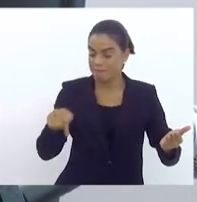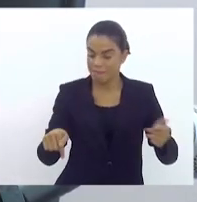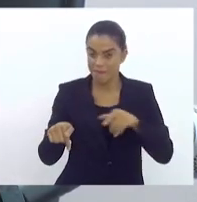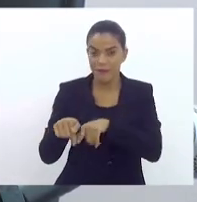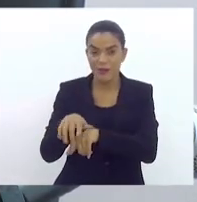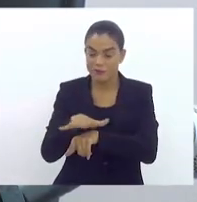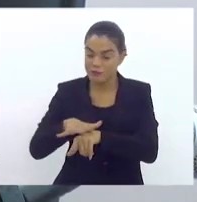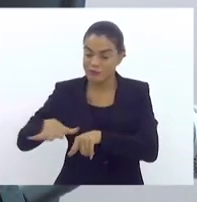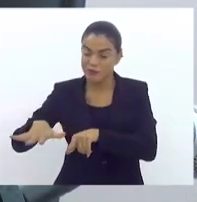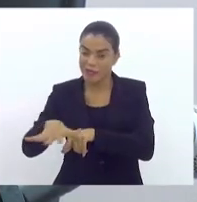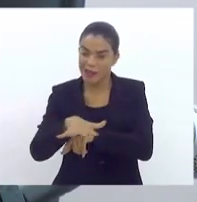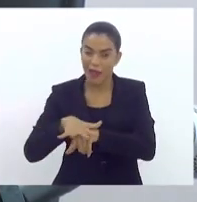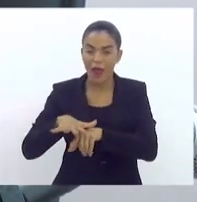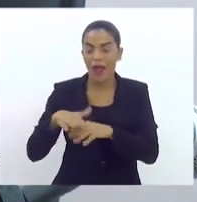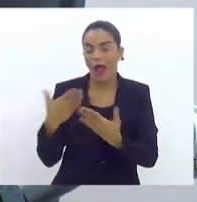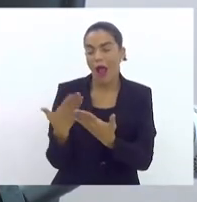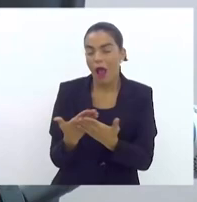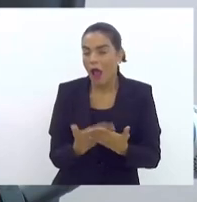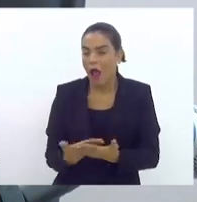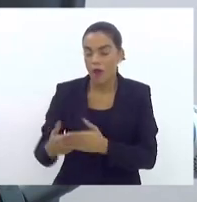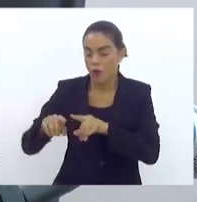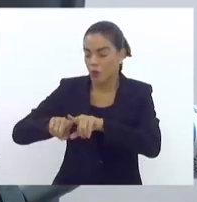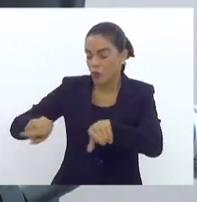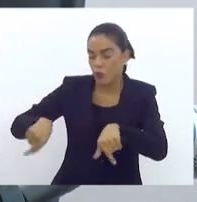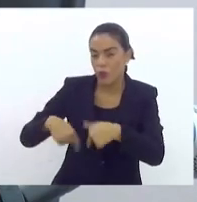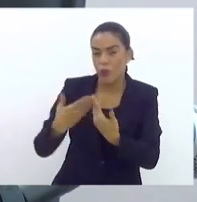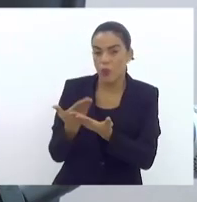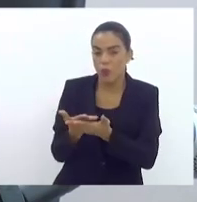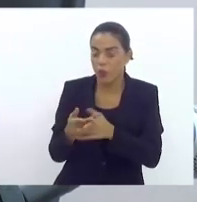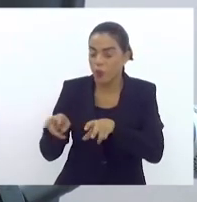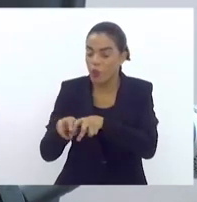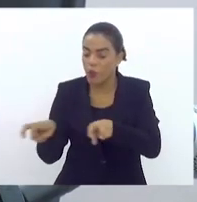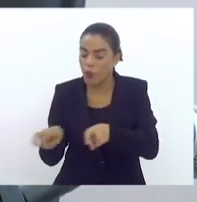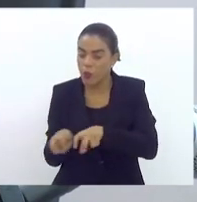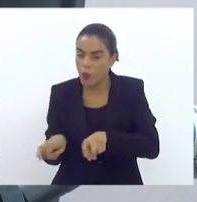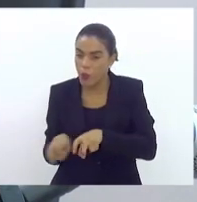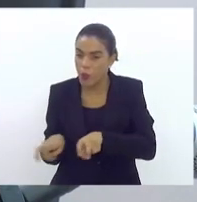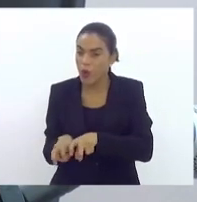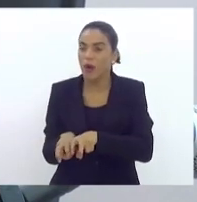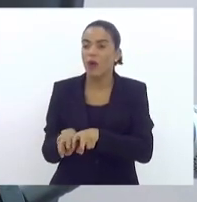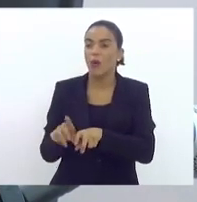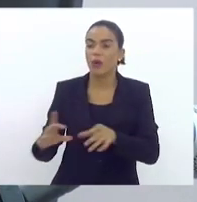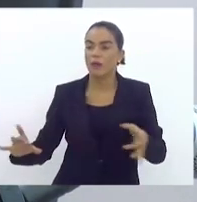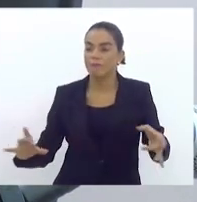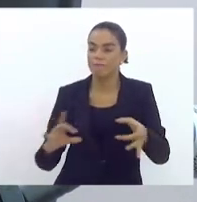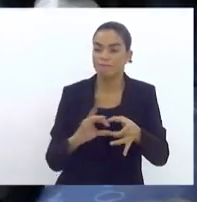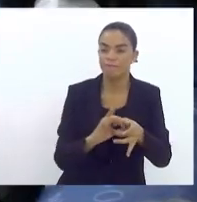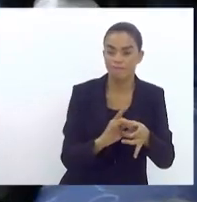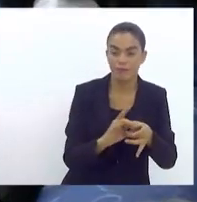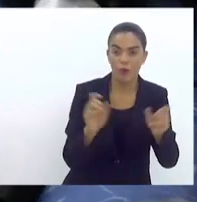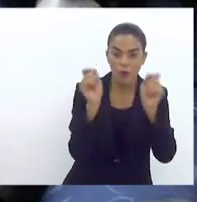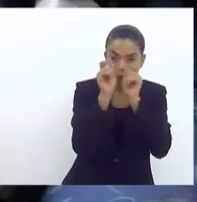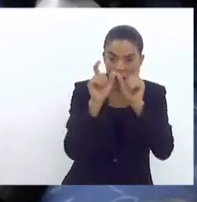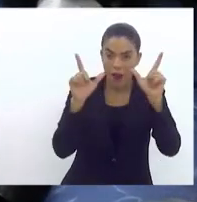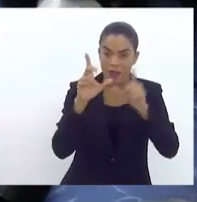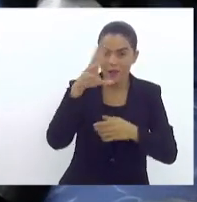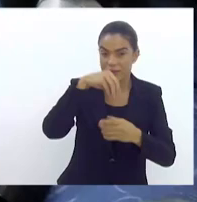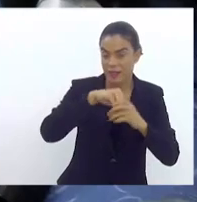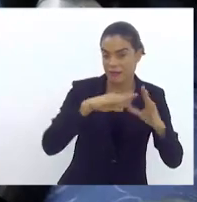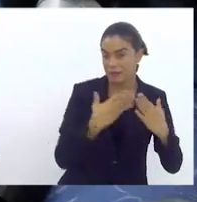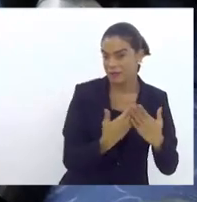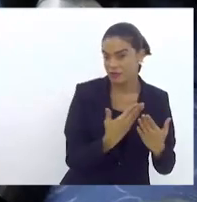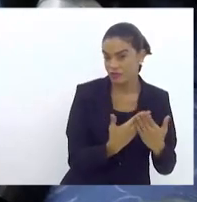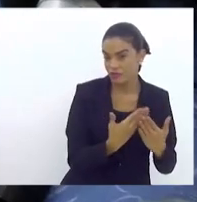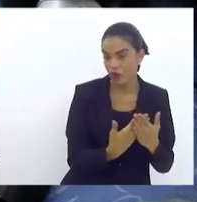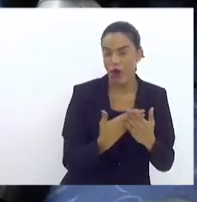do dos seus alunos né Não só de estabelecer é um alertas dentro da escola